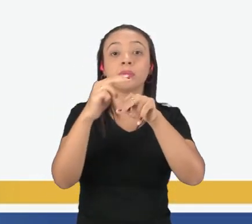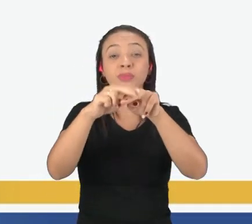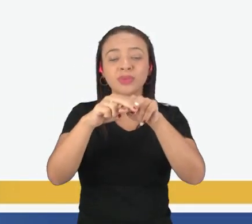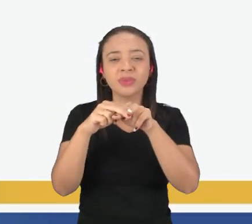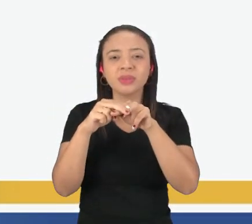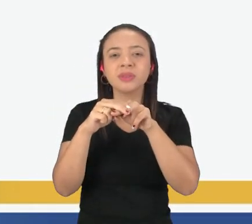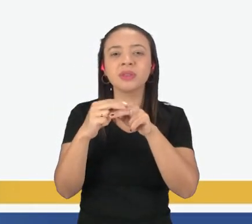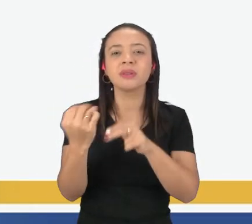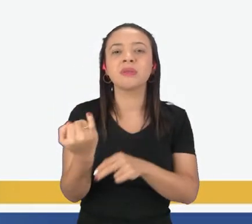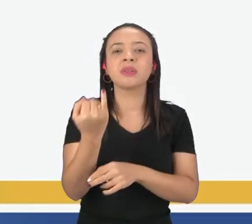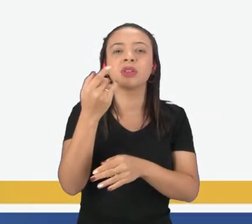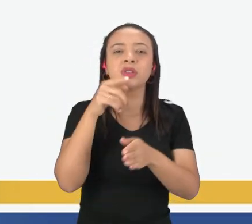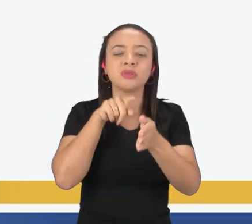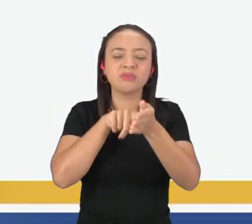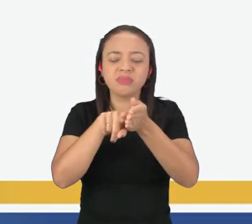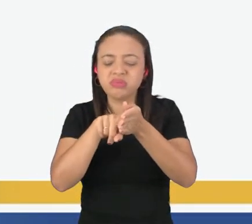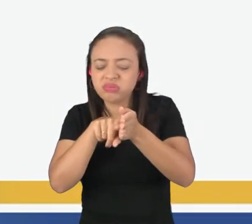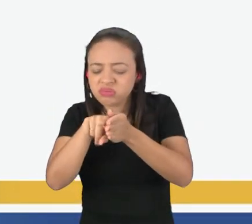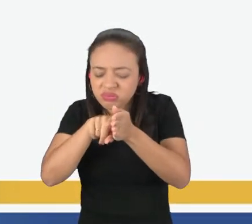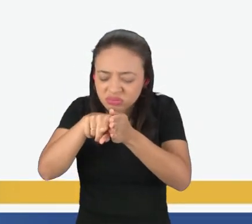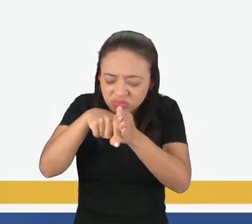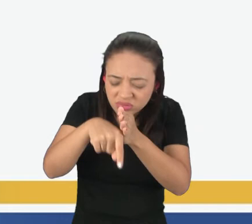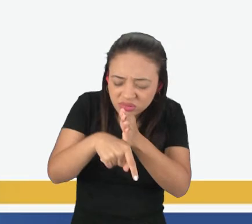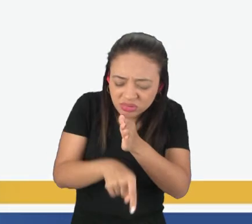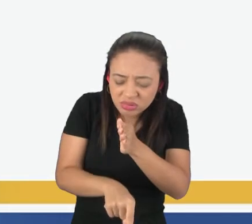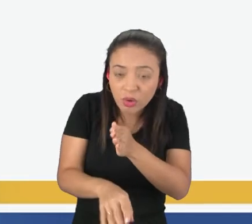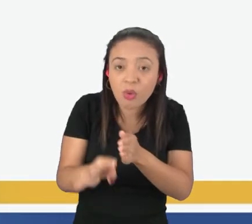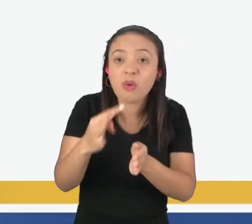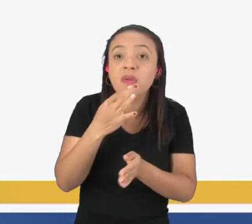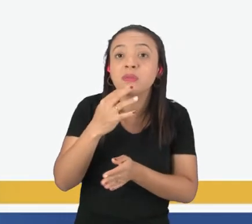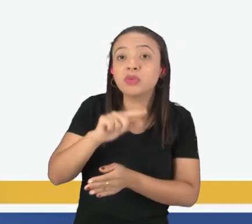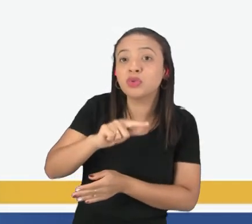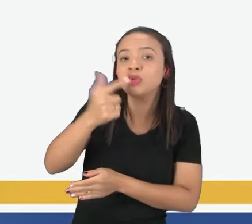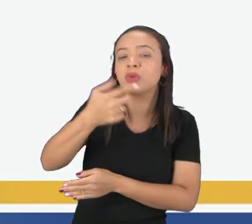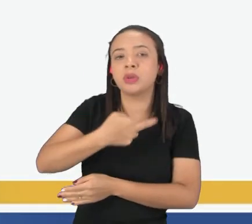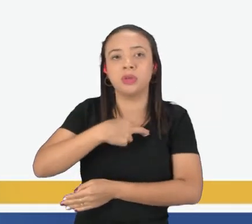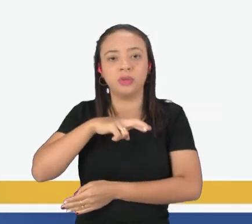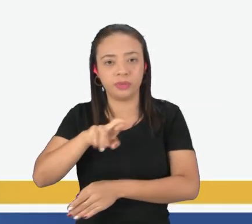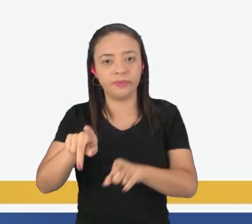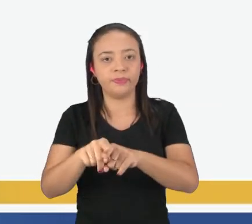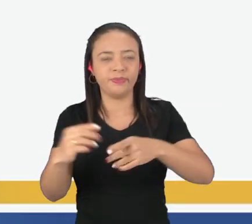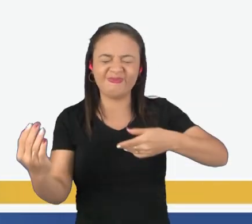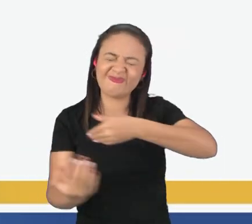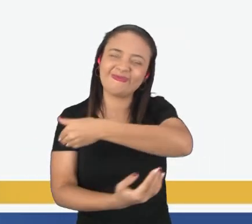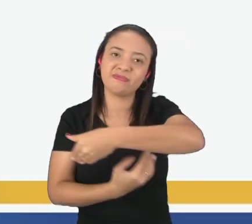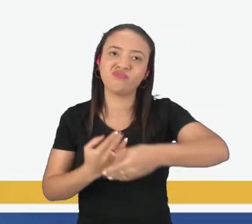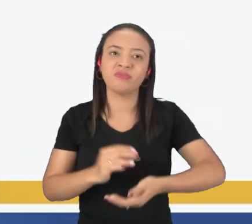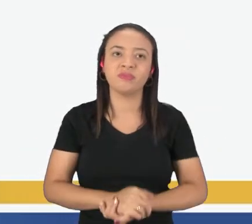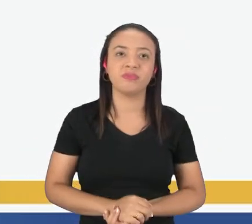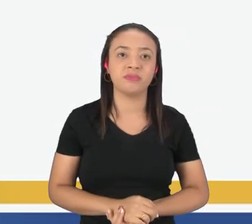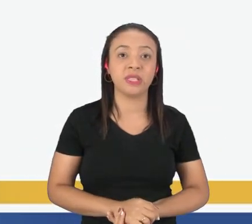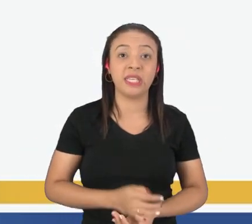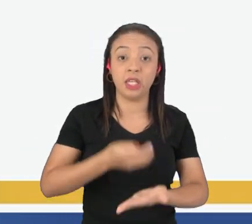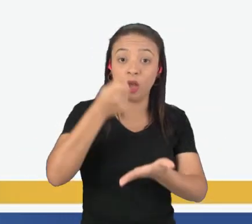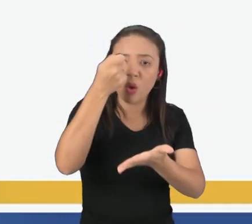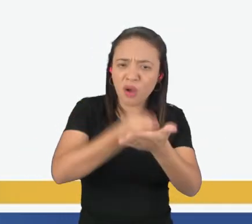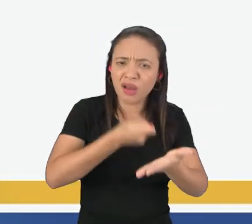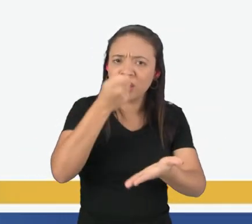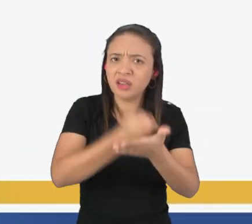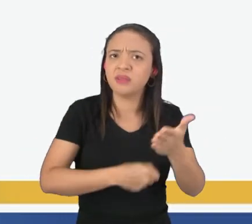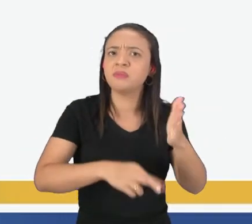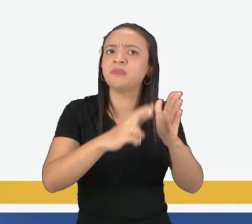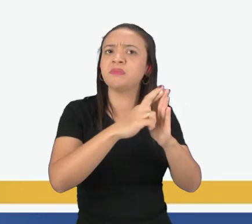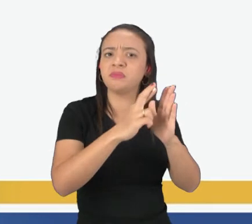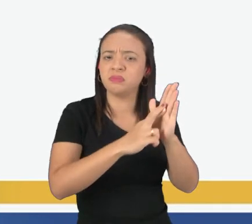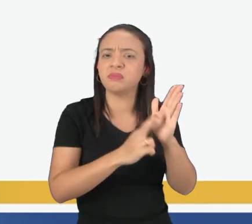fundo, abrir-se ao conhecimento da outra e ao relacionamento positivo. Defender doutrinas, sim.